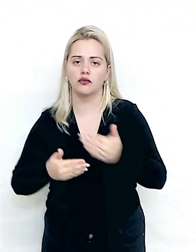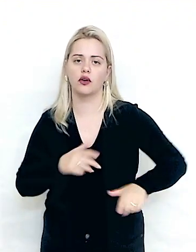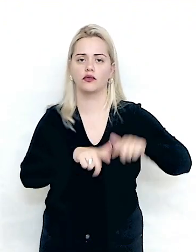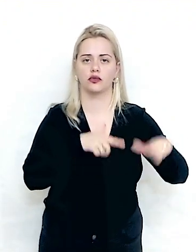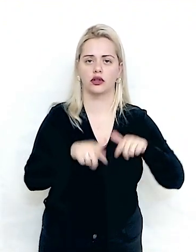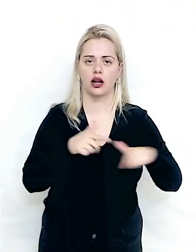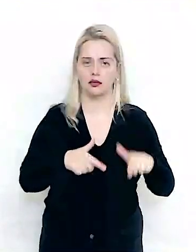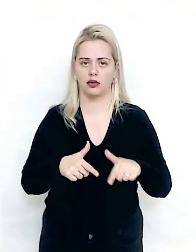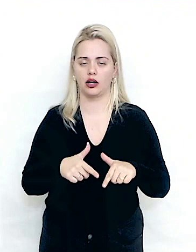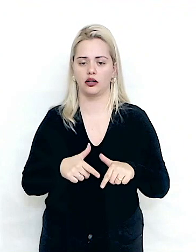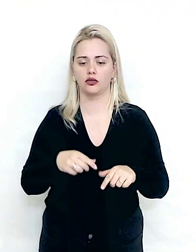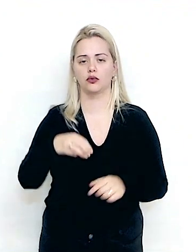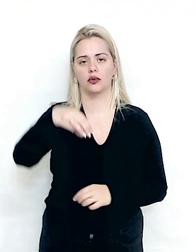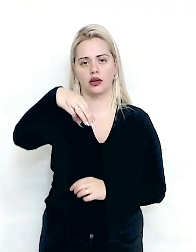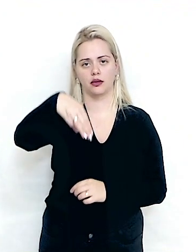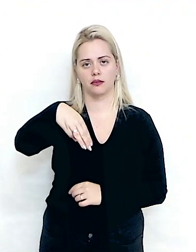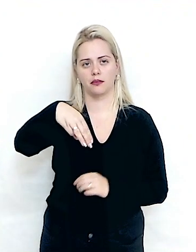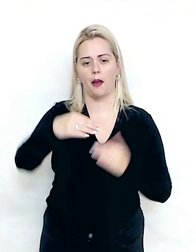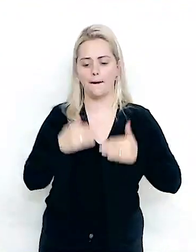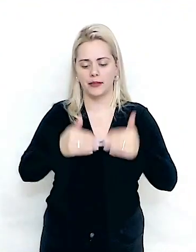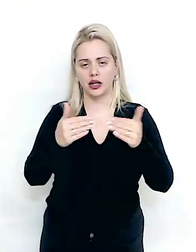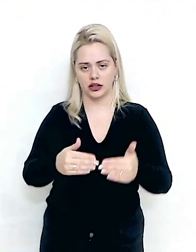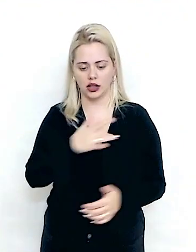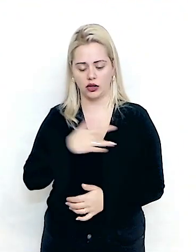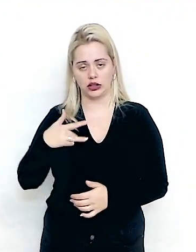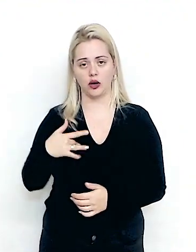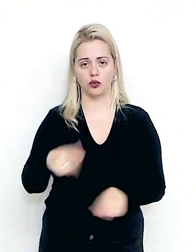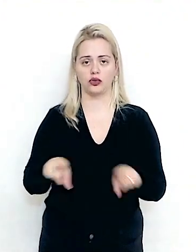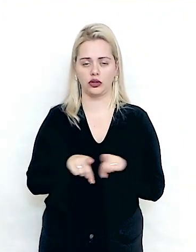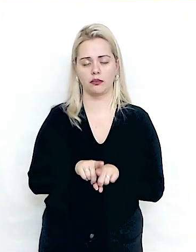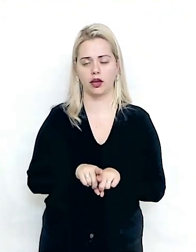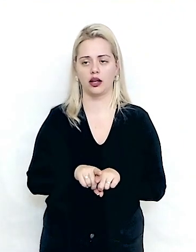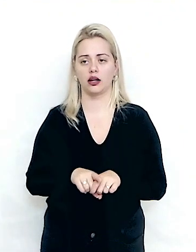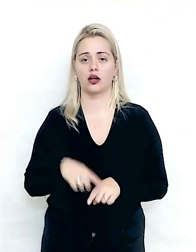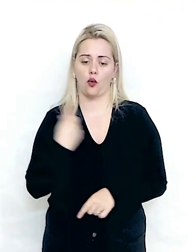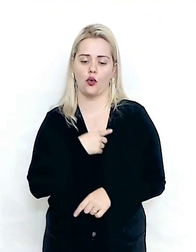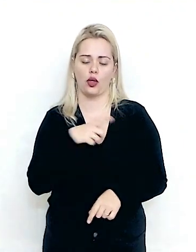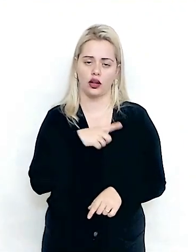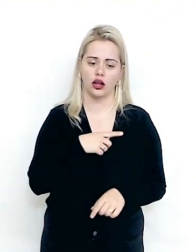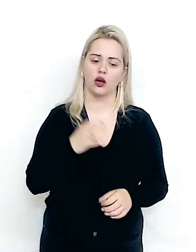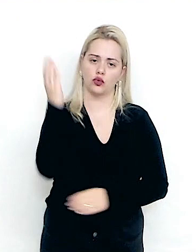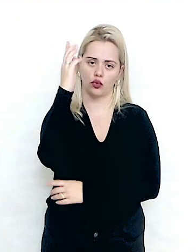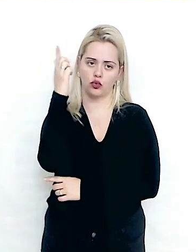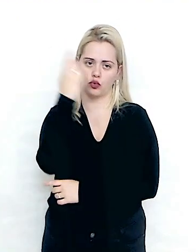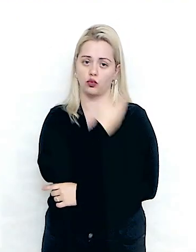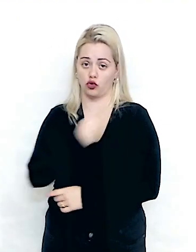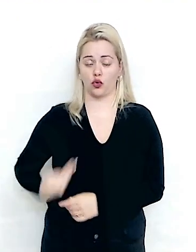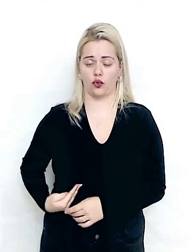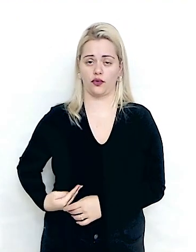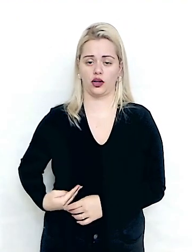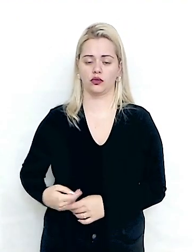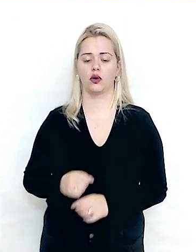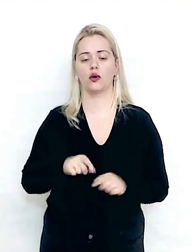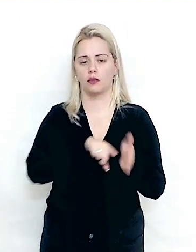trabalho do Ministério das Relações Exteriores, junto com a Apex e junto com o MAPA. Repito sempre, estamos num esquema de articulação de governo, uma atuação de governo que nós